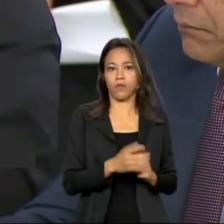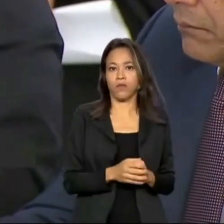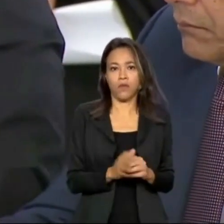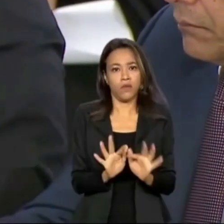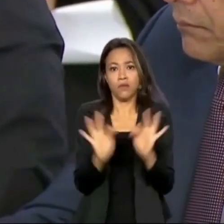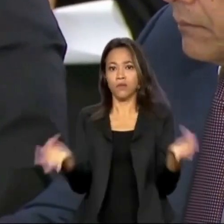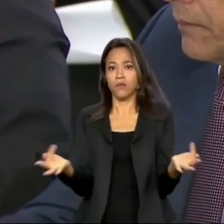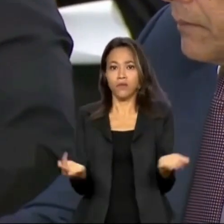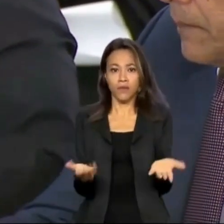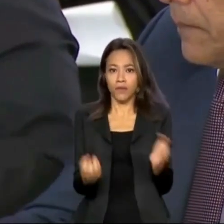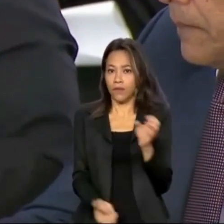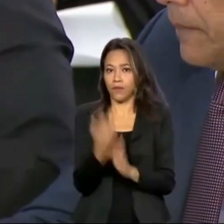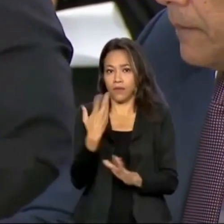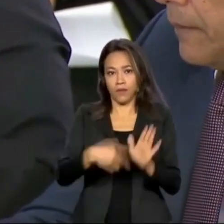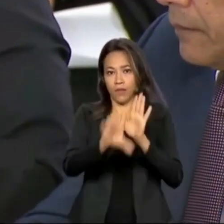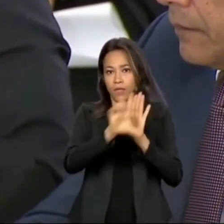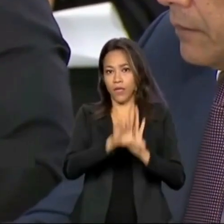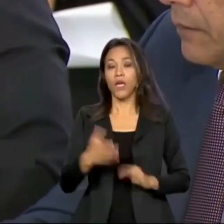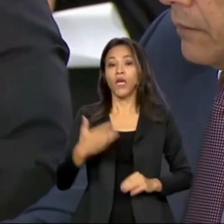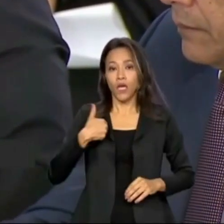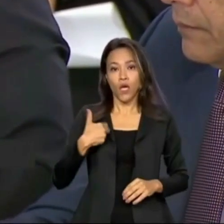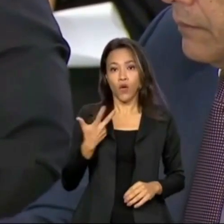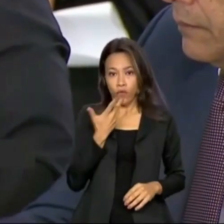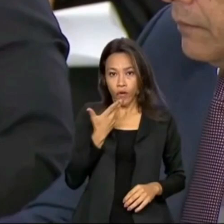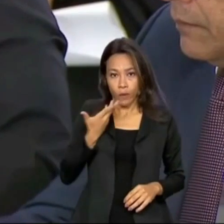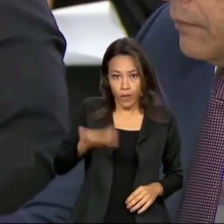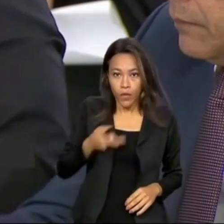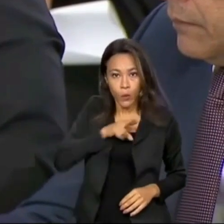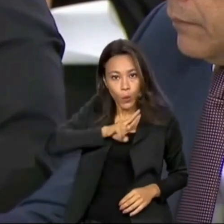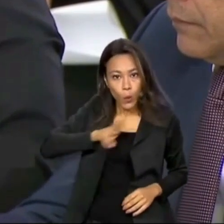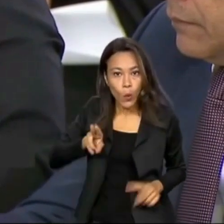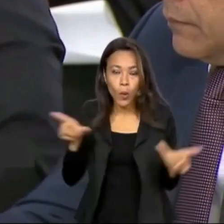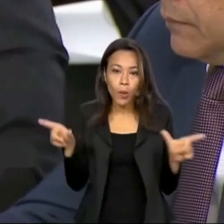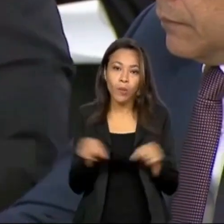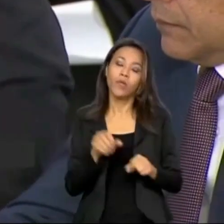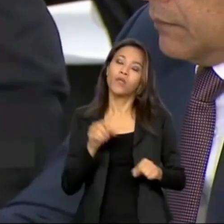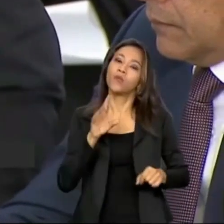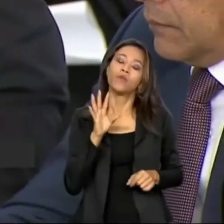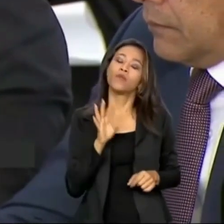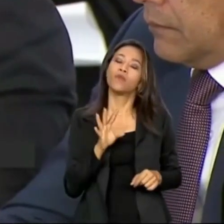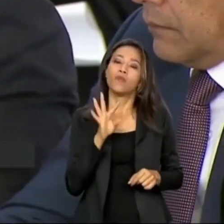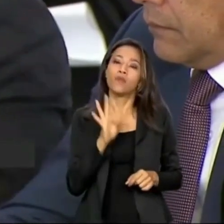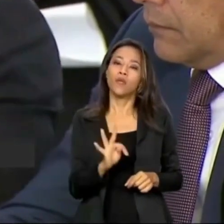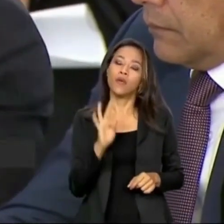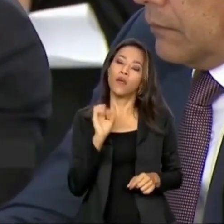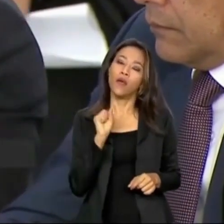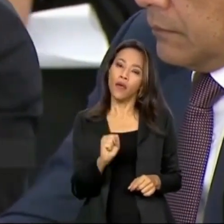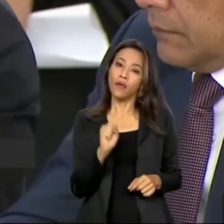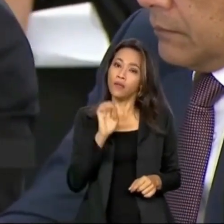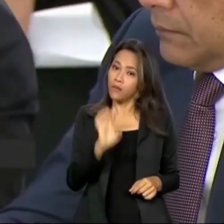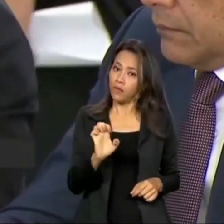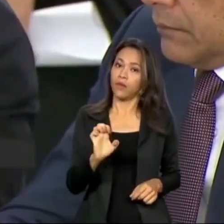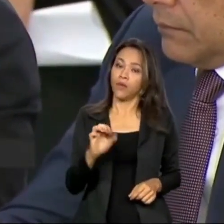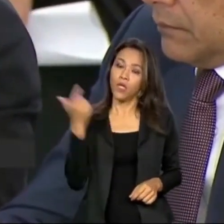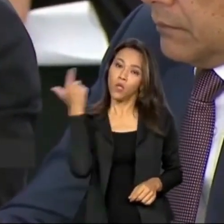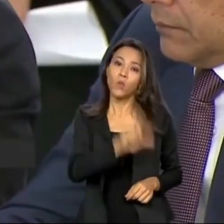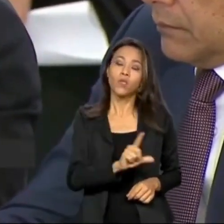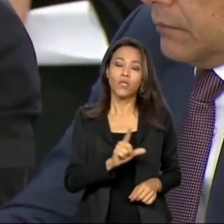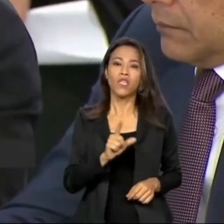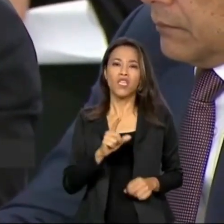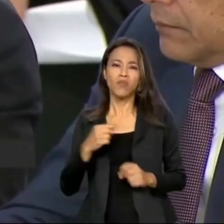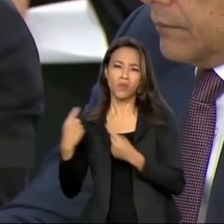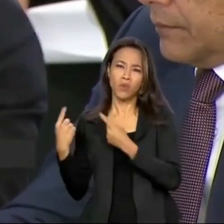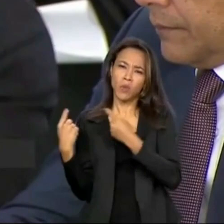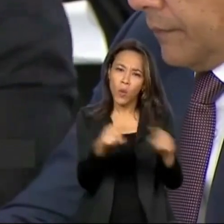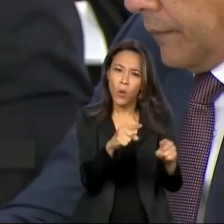Eu digo aqui em nome do Tribunal Superior Eleitoral que nós conseguimos combater a desinformação